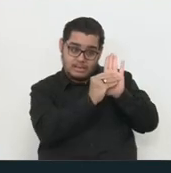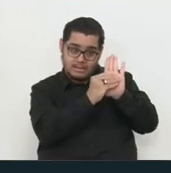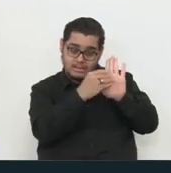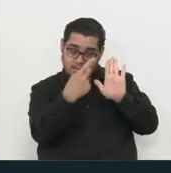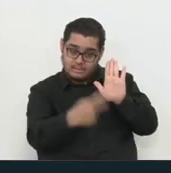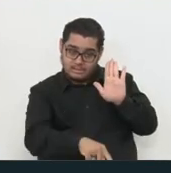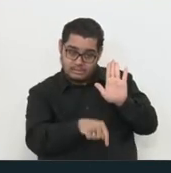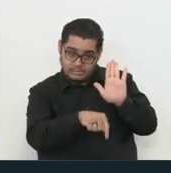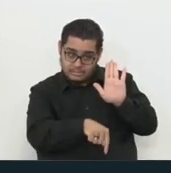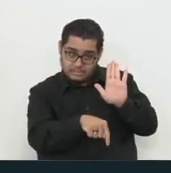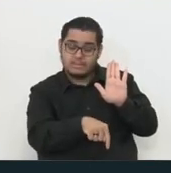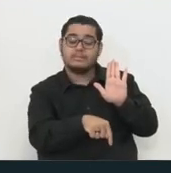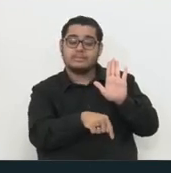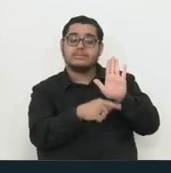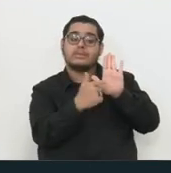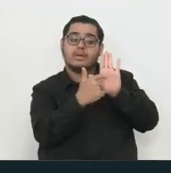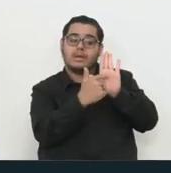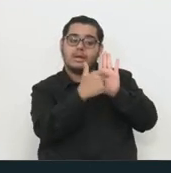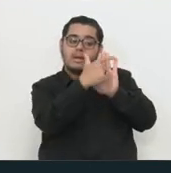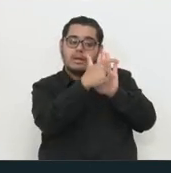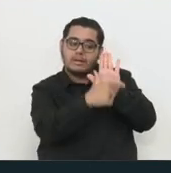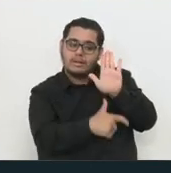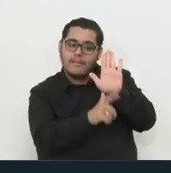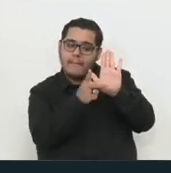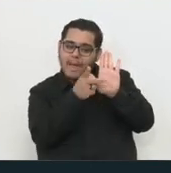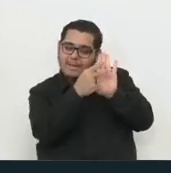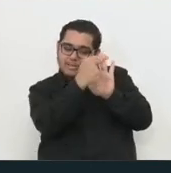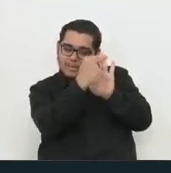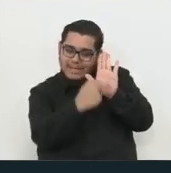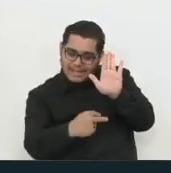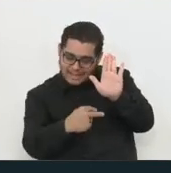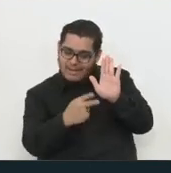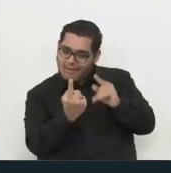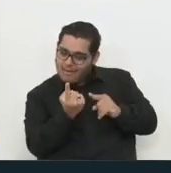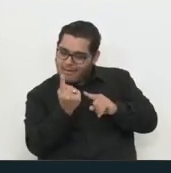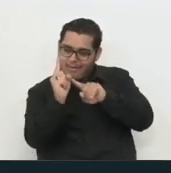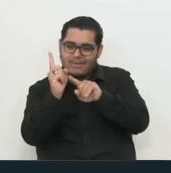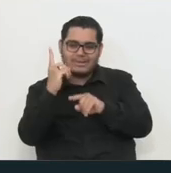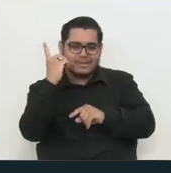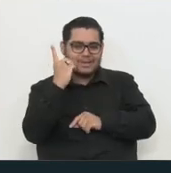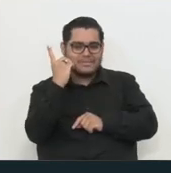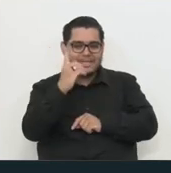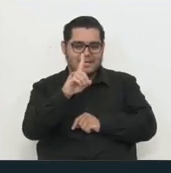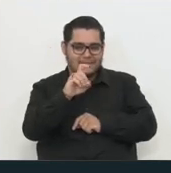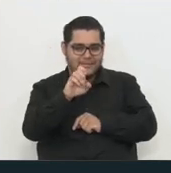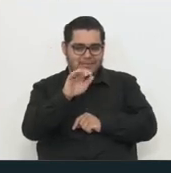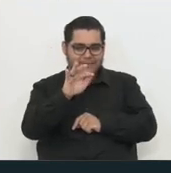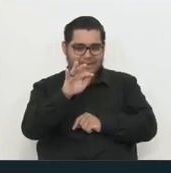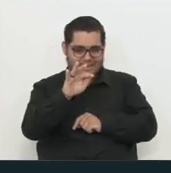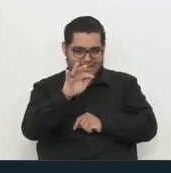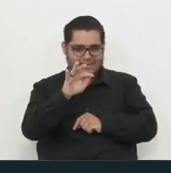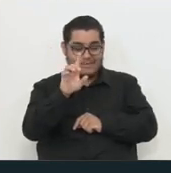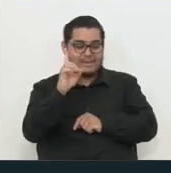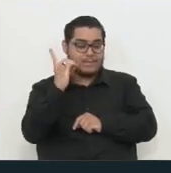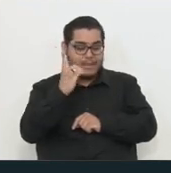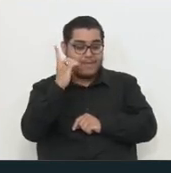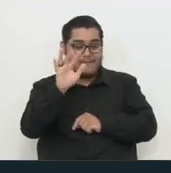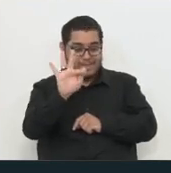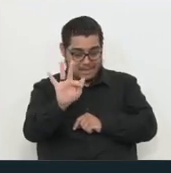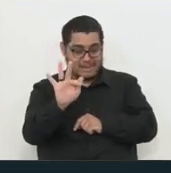apresente emoção de repúdio as agressões proferidas pelo deputado federal Nicolas Ferreiras do pl de Minas Gerais